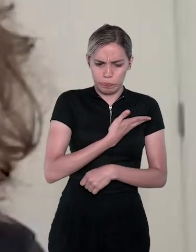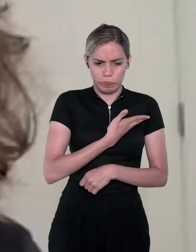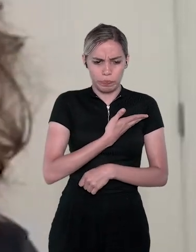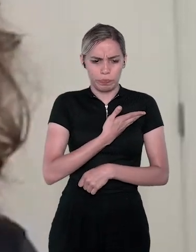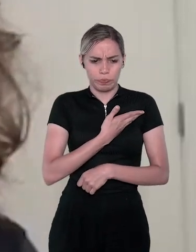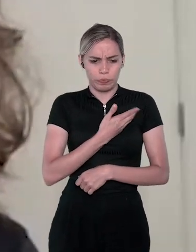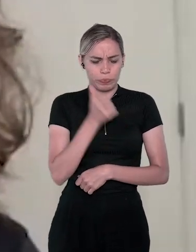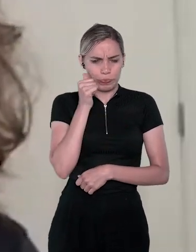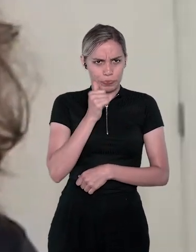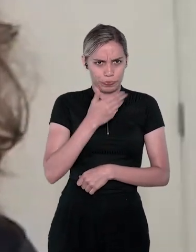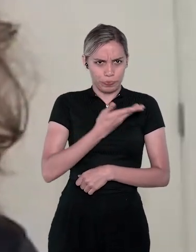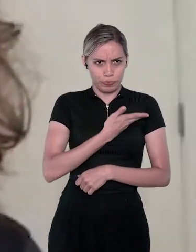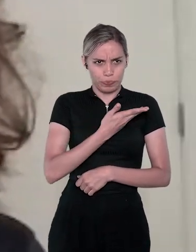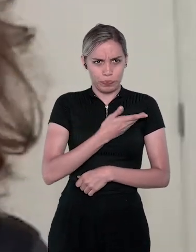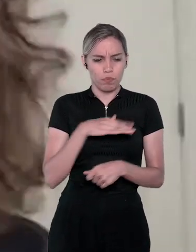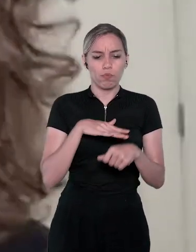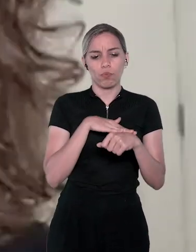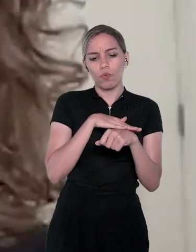muito,